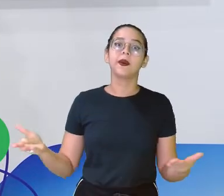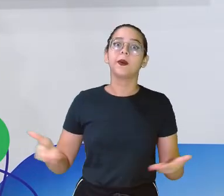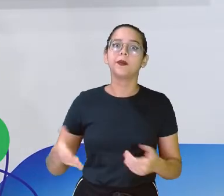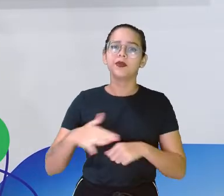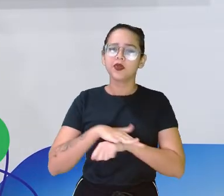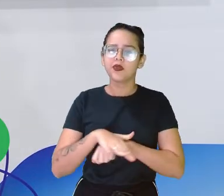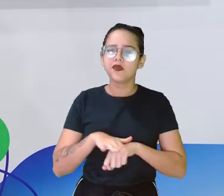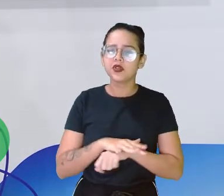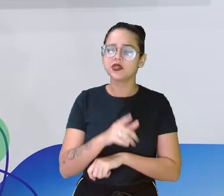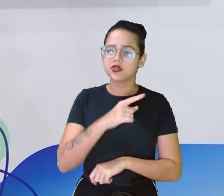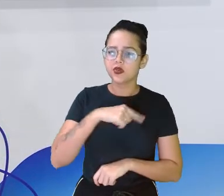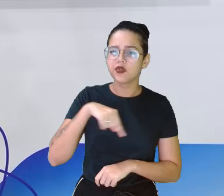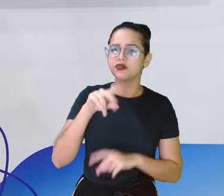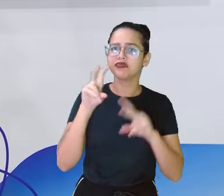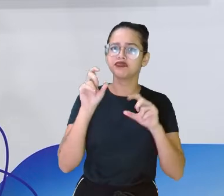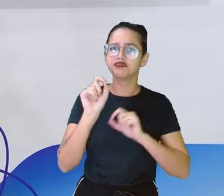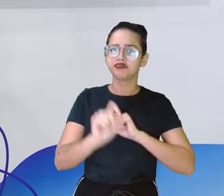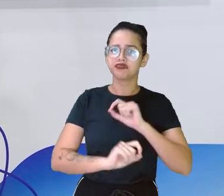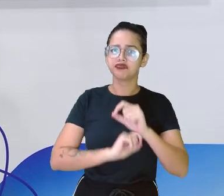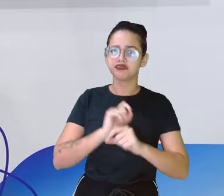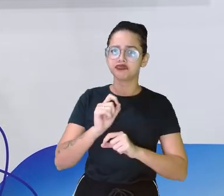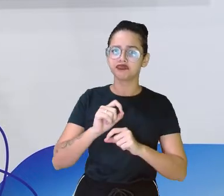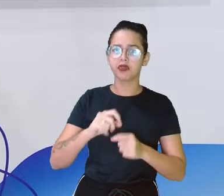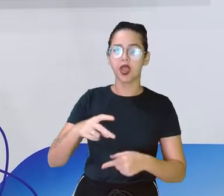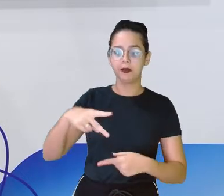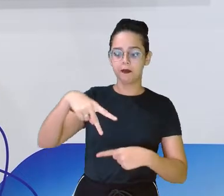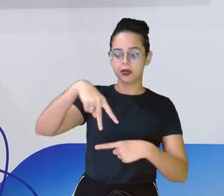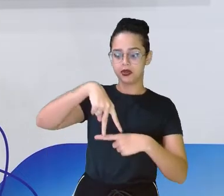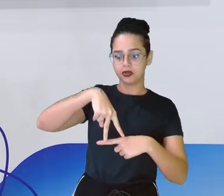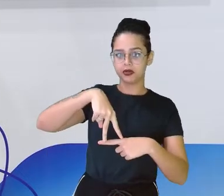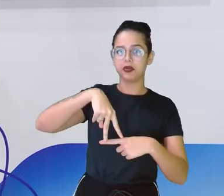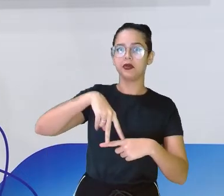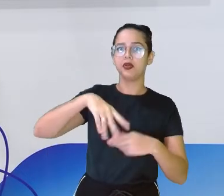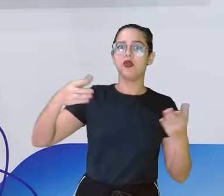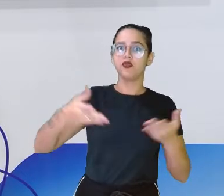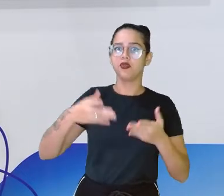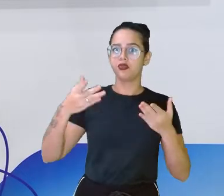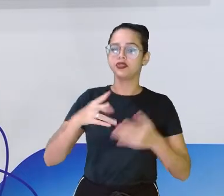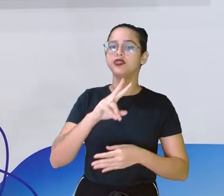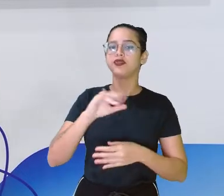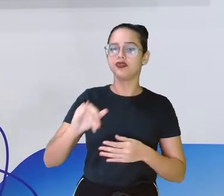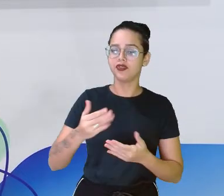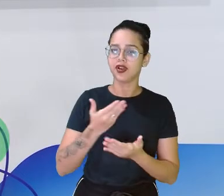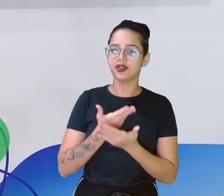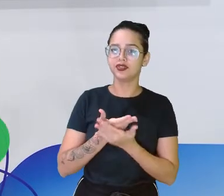com vocês sobre as pirâmides. Hoje a gente vai estudar